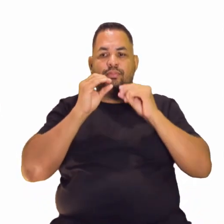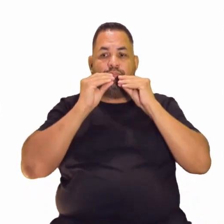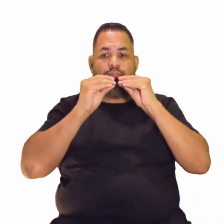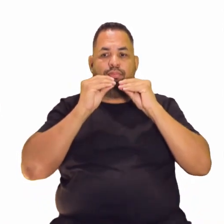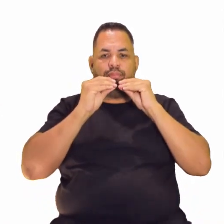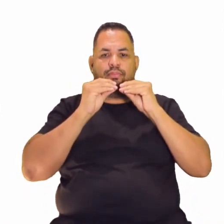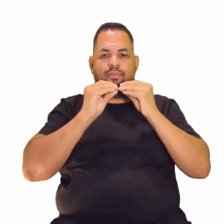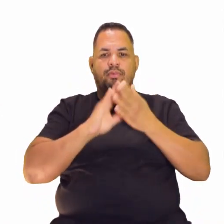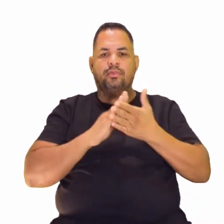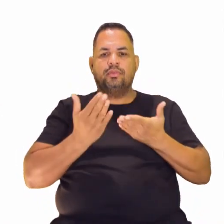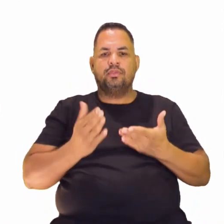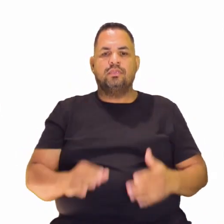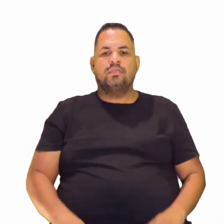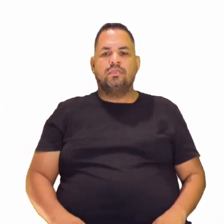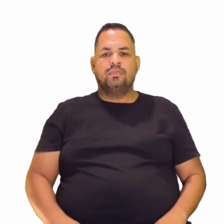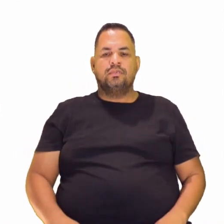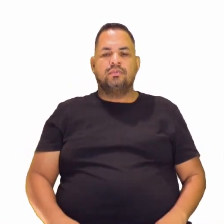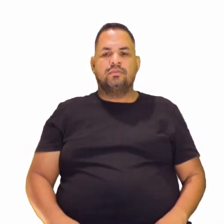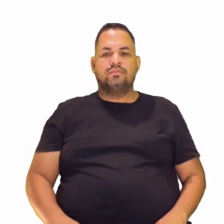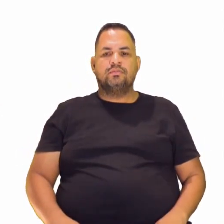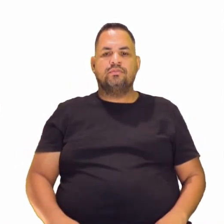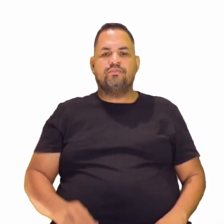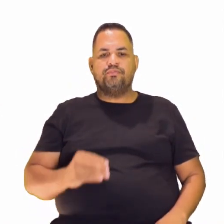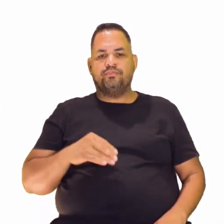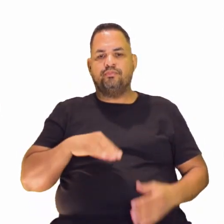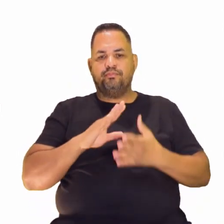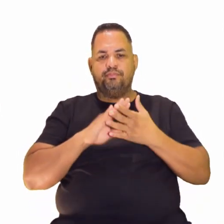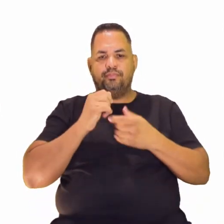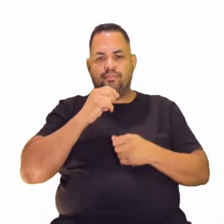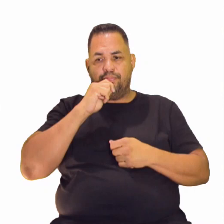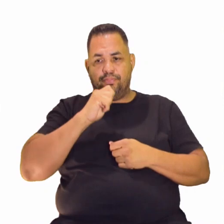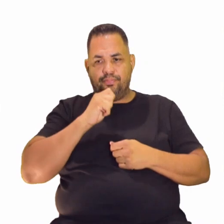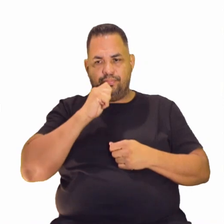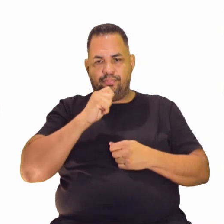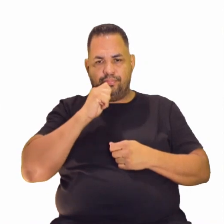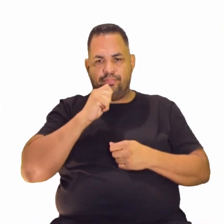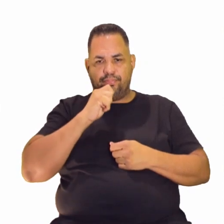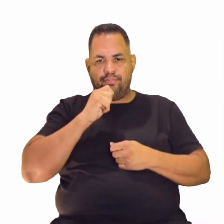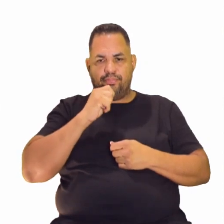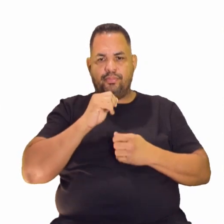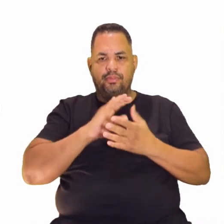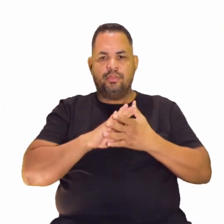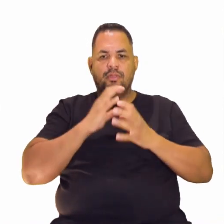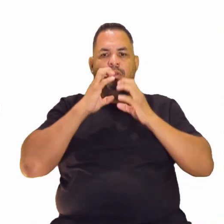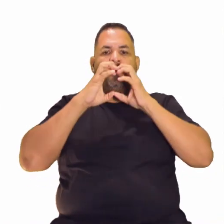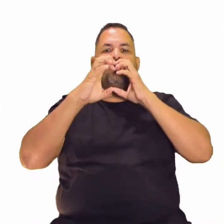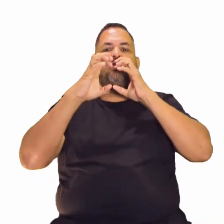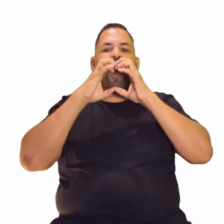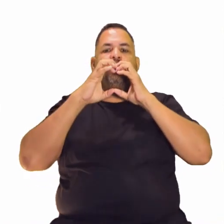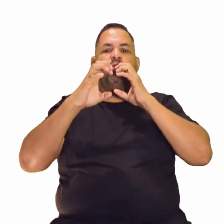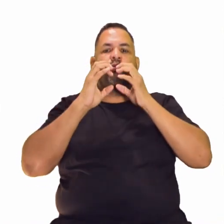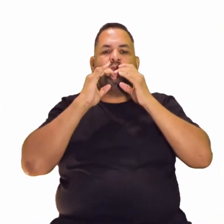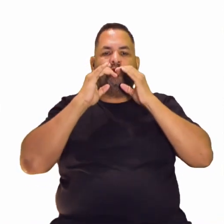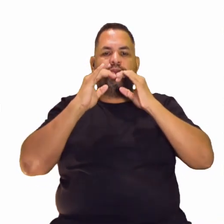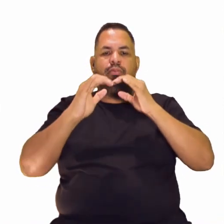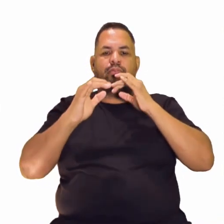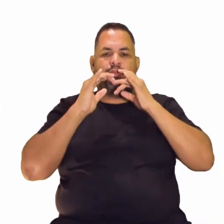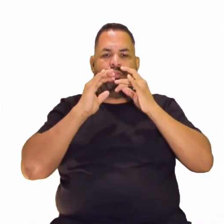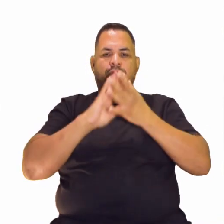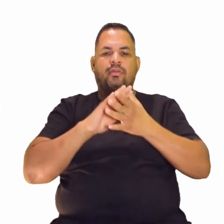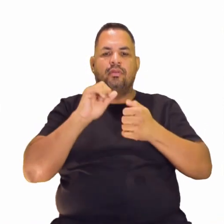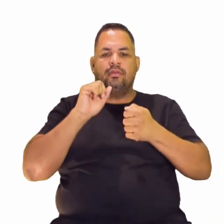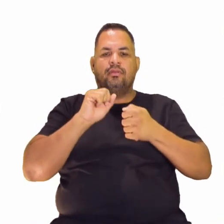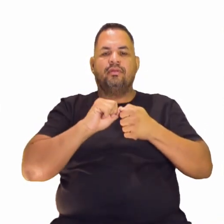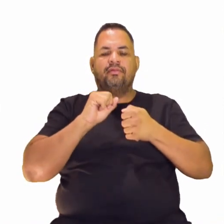Os instrumentos de sopro, como os pios, né? Apitos, buzinas, trombetas e